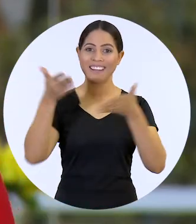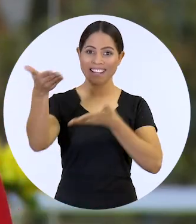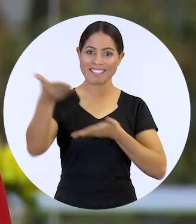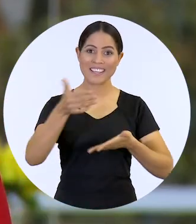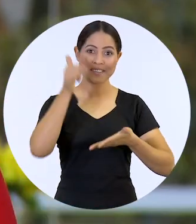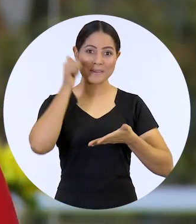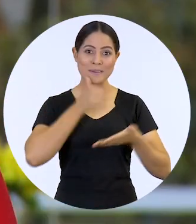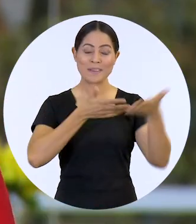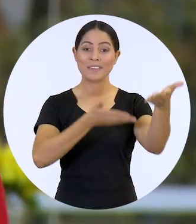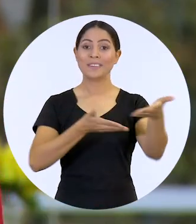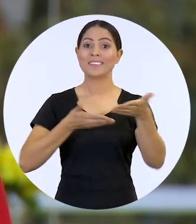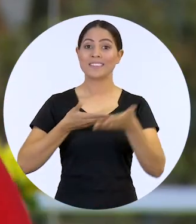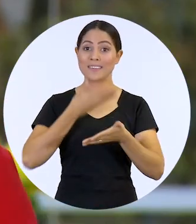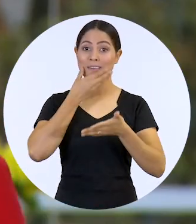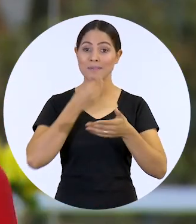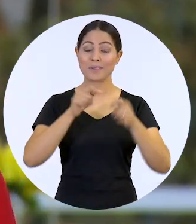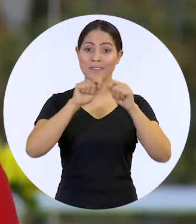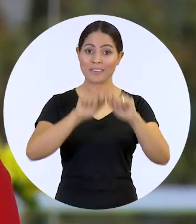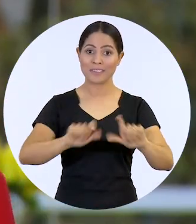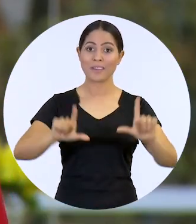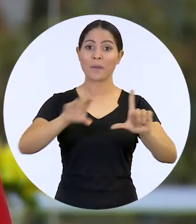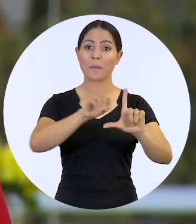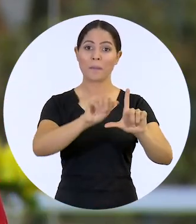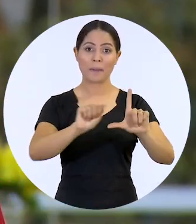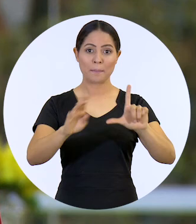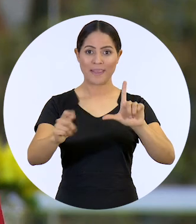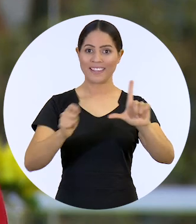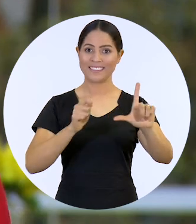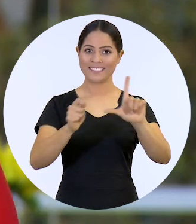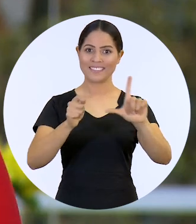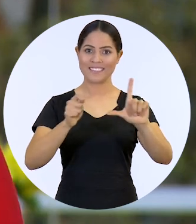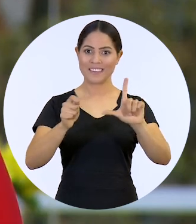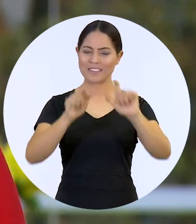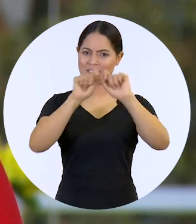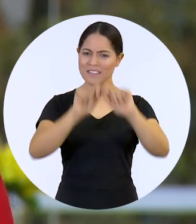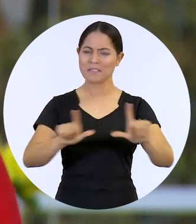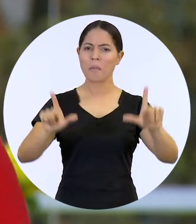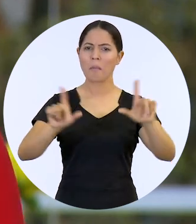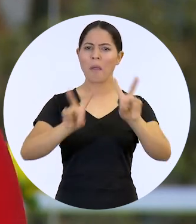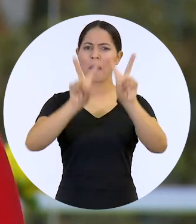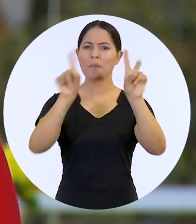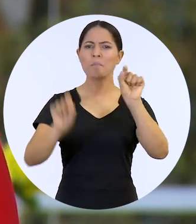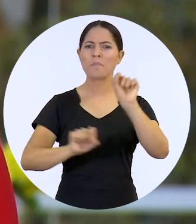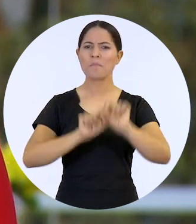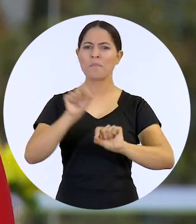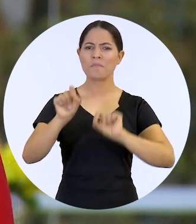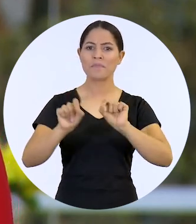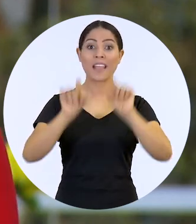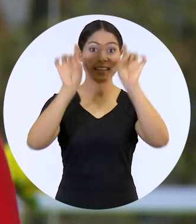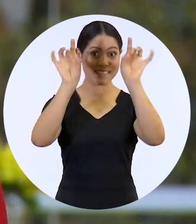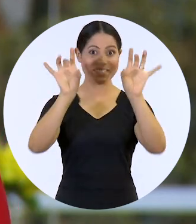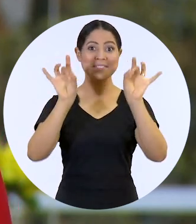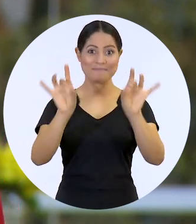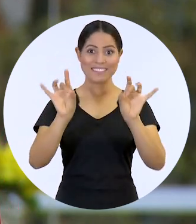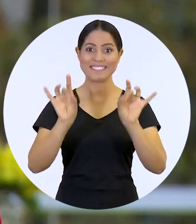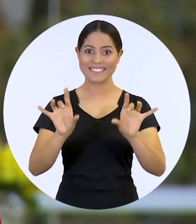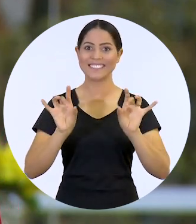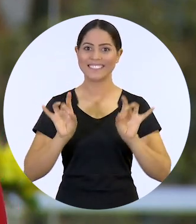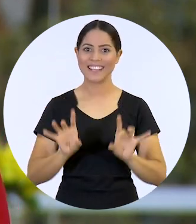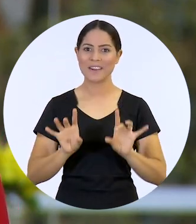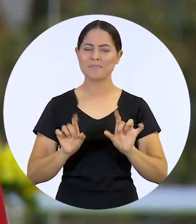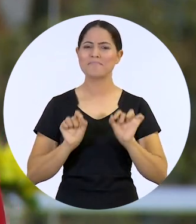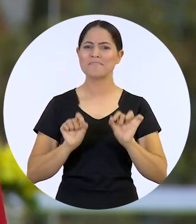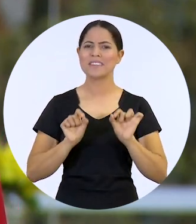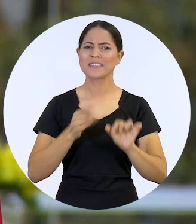Olá, seja bem-vinda, seja bem-vindo a mais um OAB Entrevista. E neste programa vamos falar de um tema muito